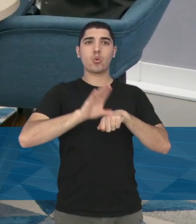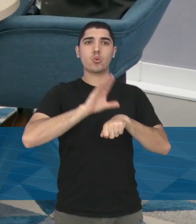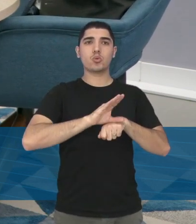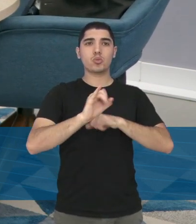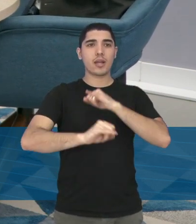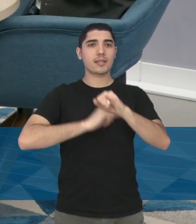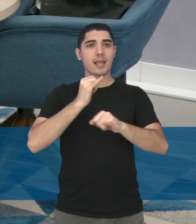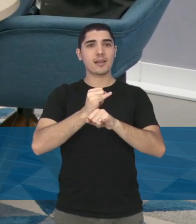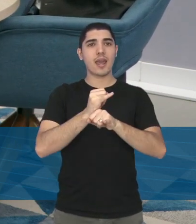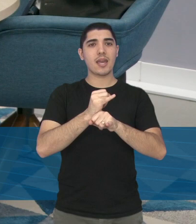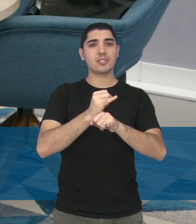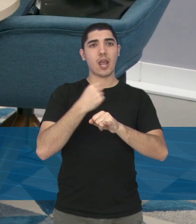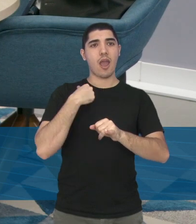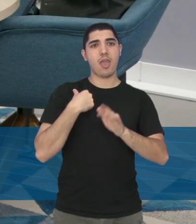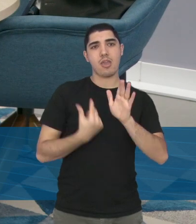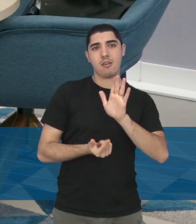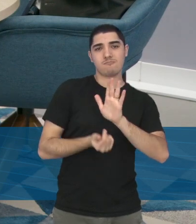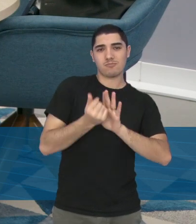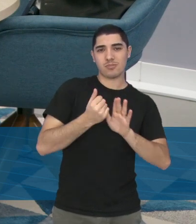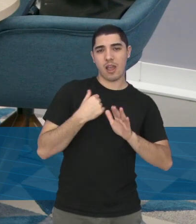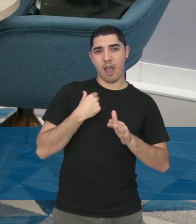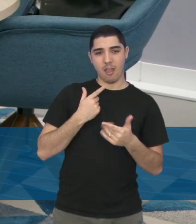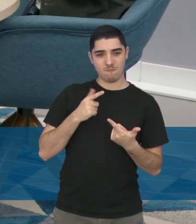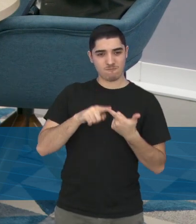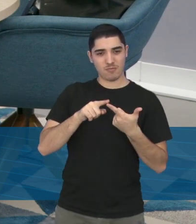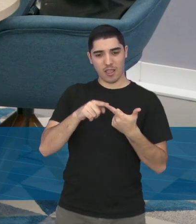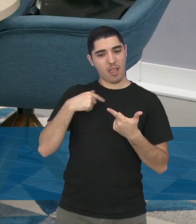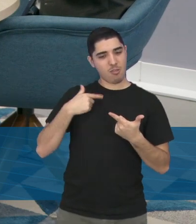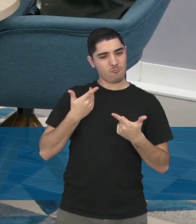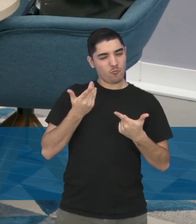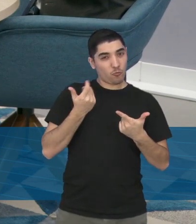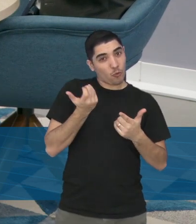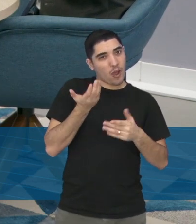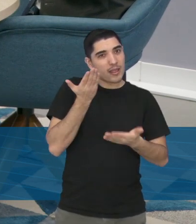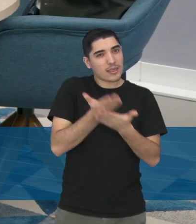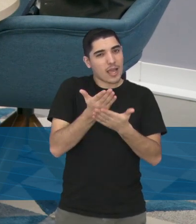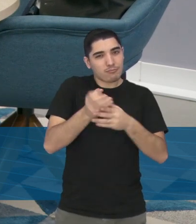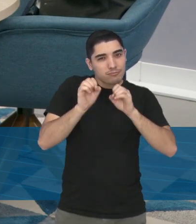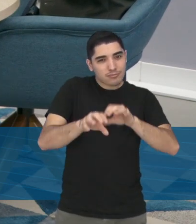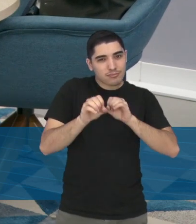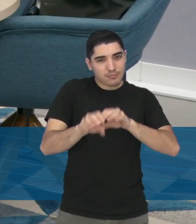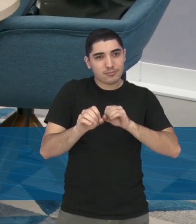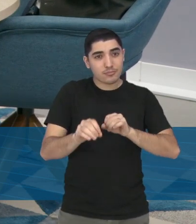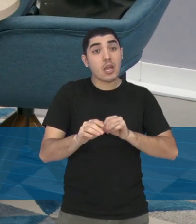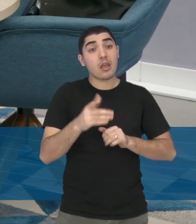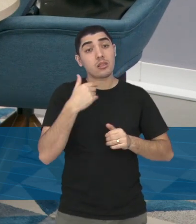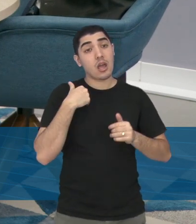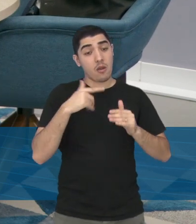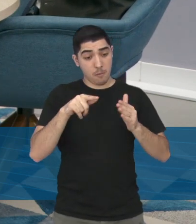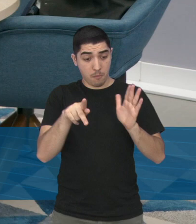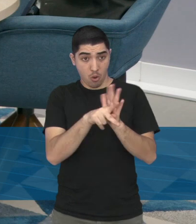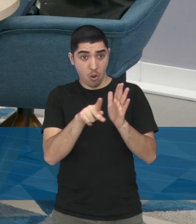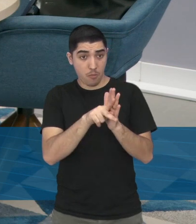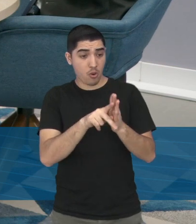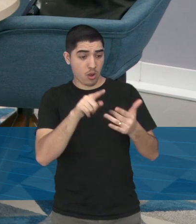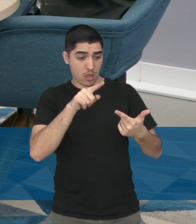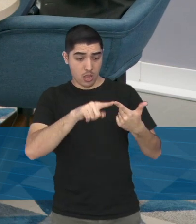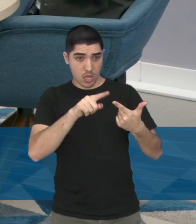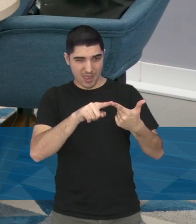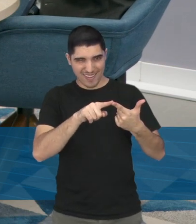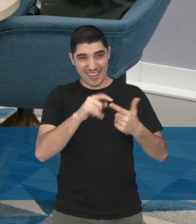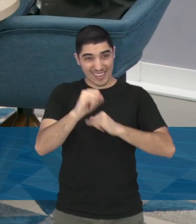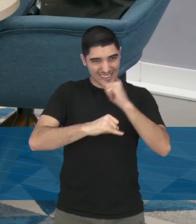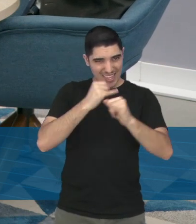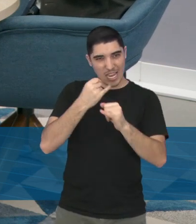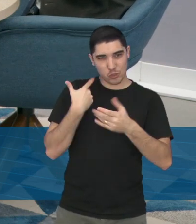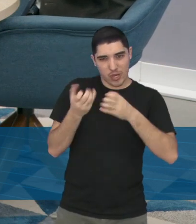ensinar economia pela internet. Eu não vou concorrer com a minha faculdade quando eu leciono. Eu vou dar aula para pessoas que não fazem parte do público da minha faculdade, são outras